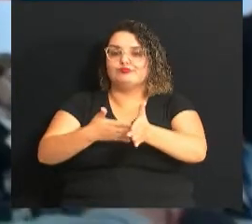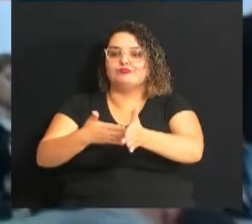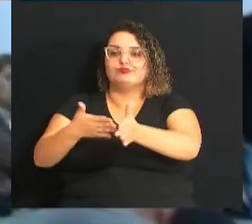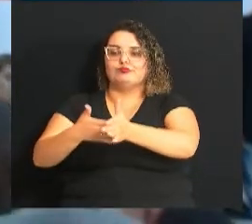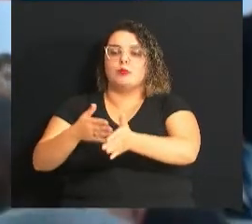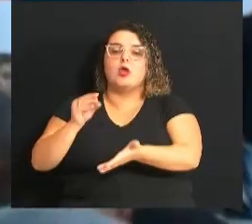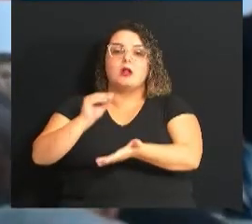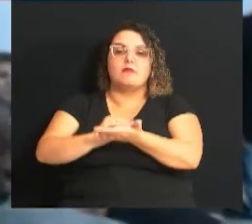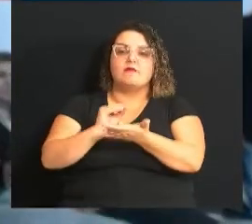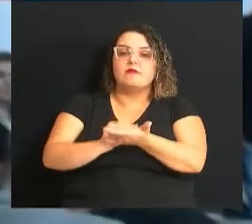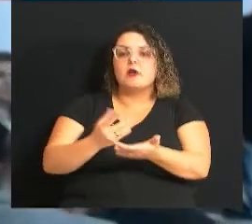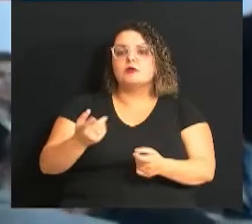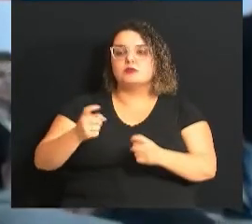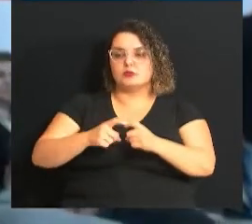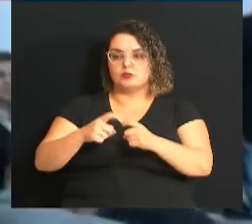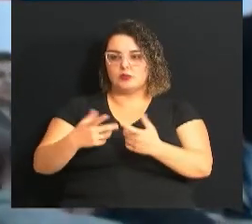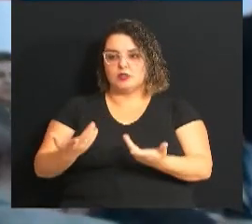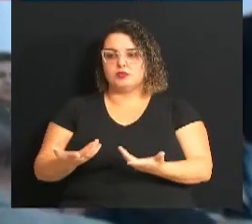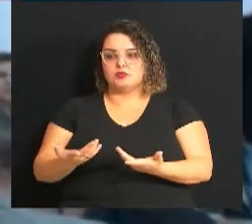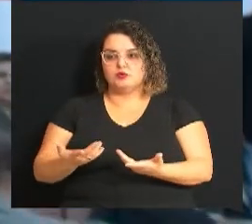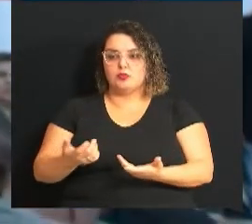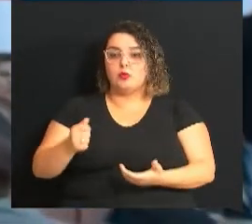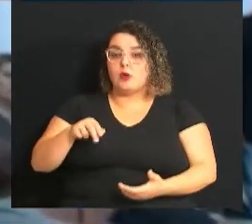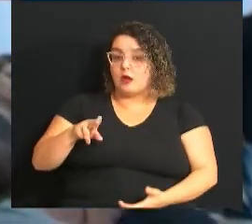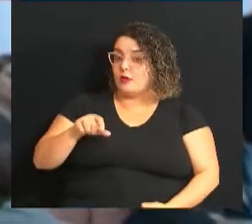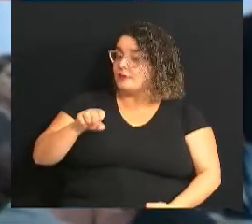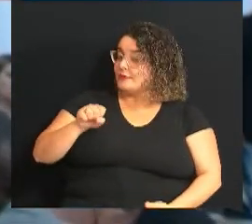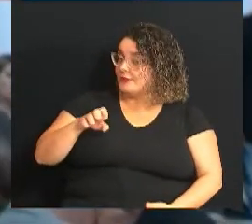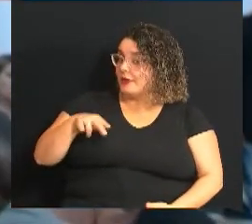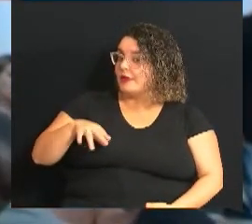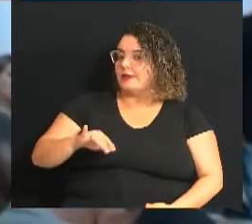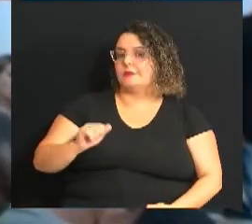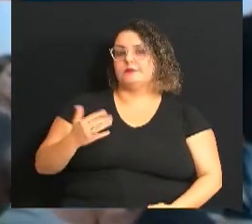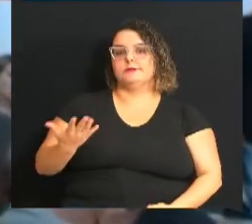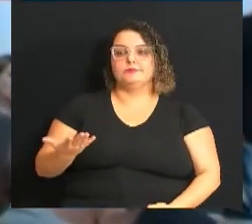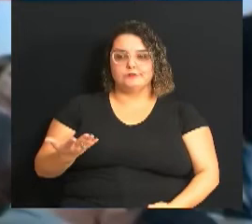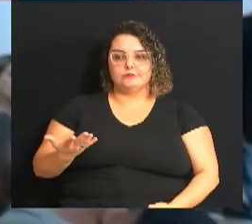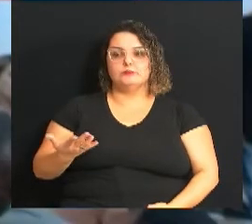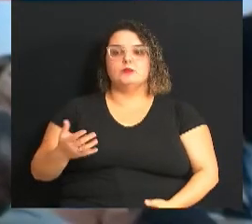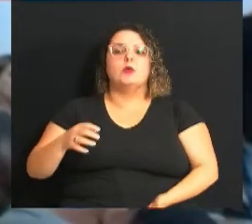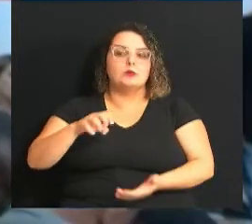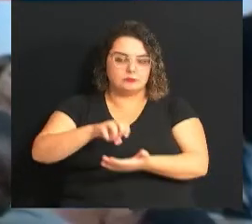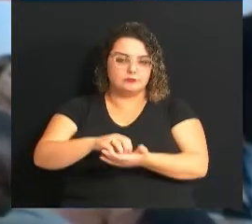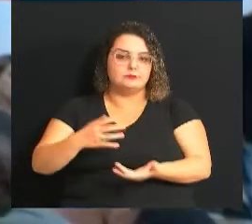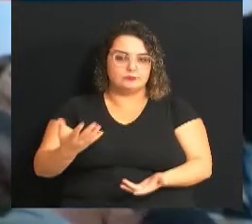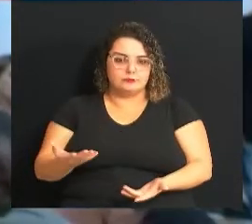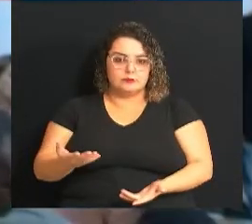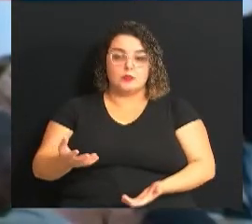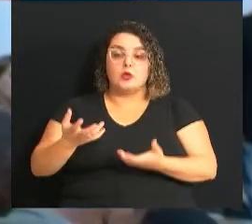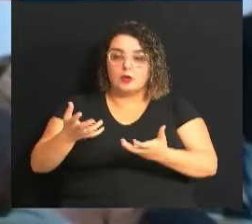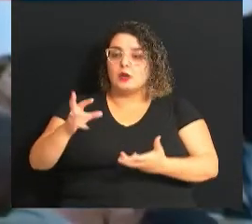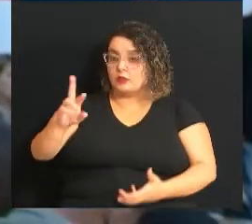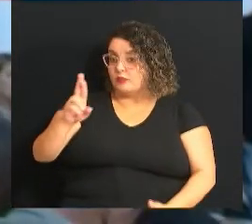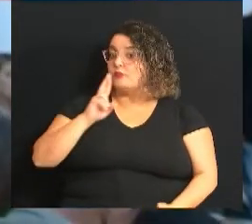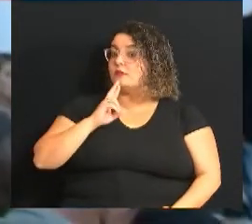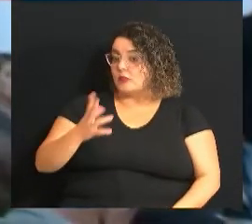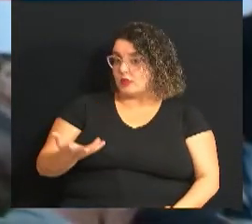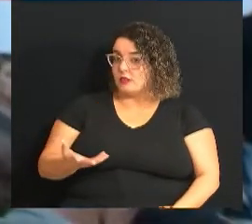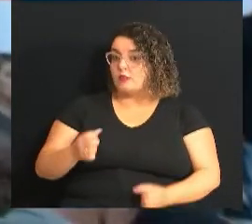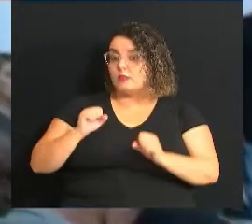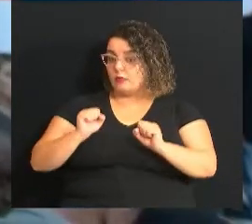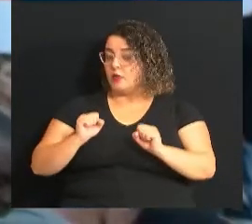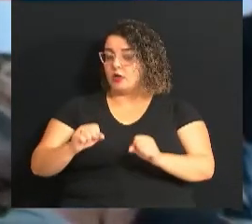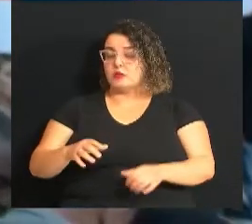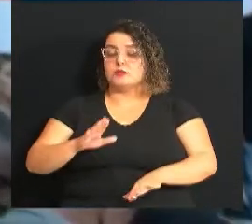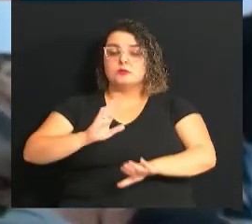do médico ou a falta do médico nesse posto de saúde. Então, eu quero uma resposta do Executivo para que a gente possa tomar uma